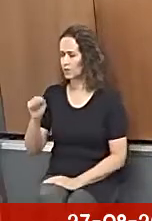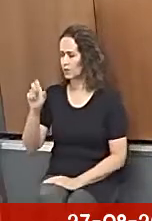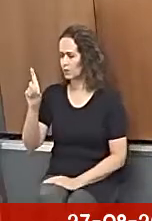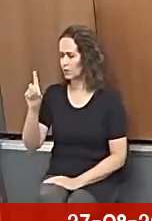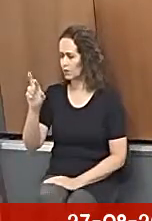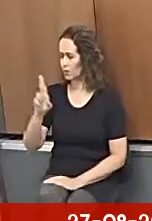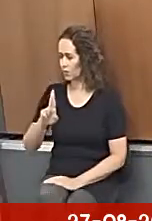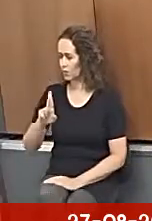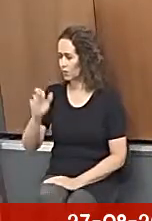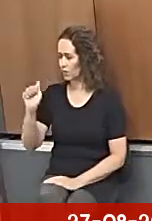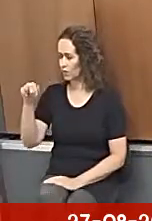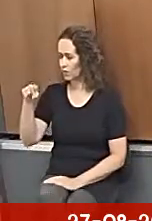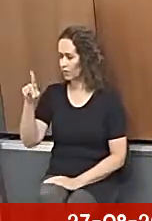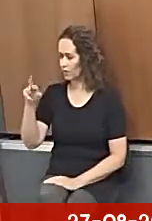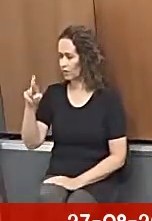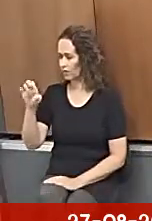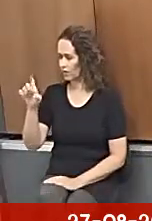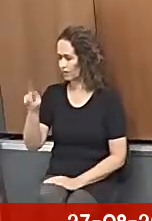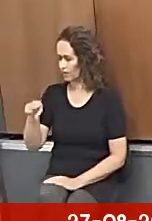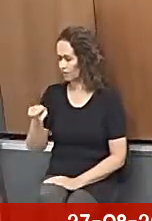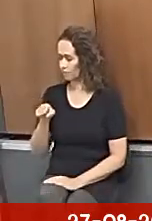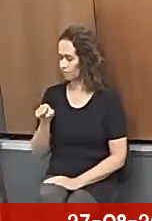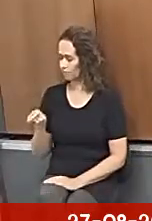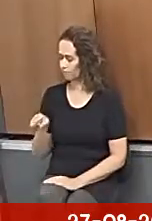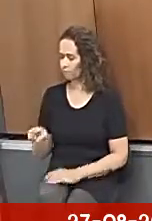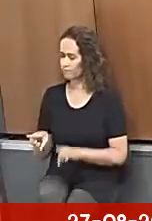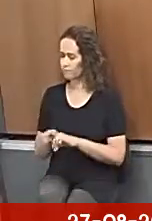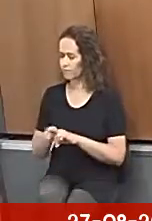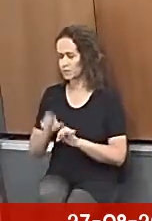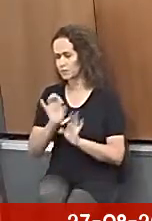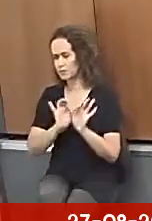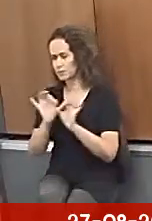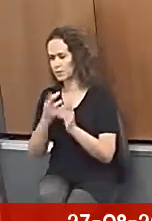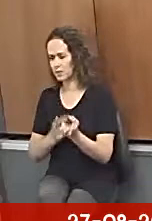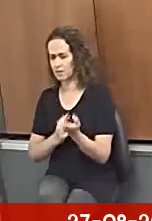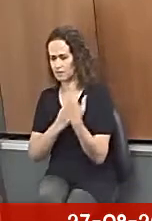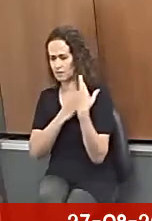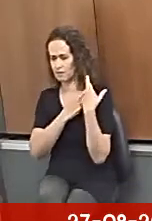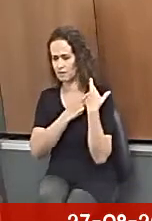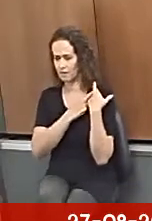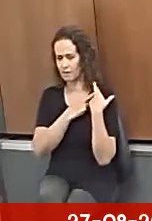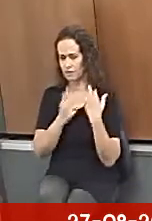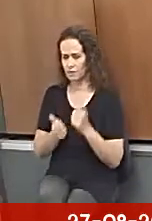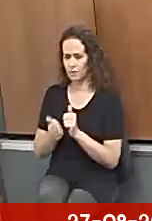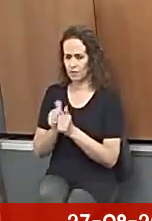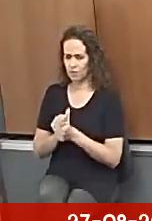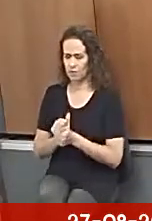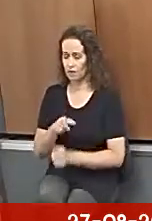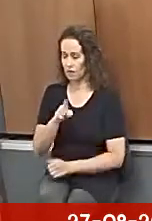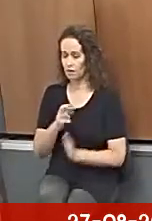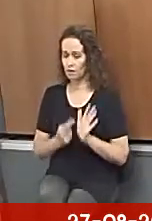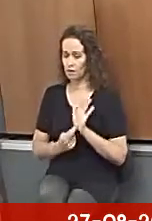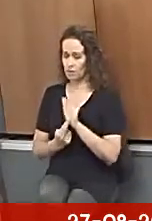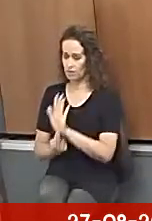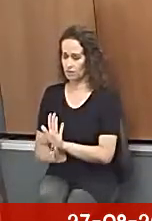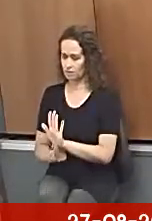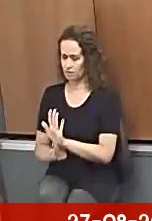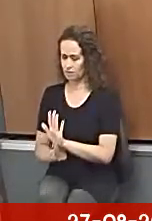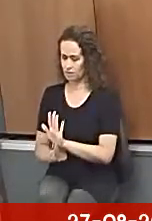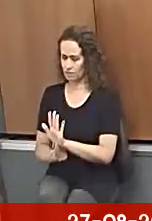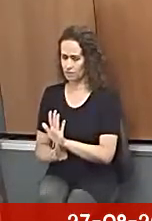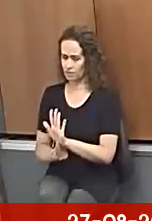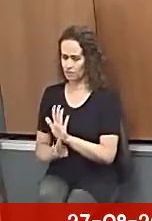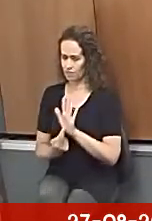minas arena gestão de instalações esportivas tá aqui você está representando